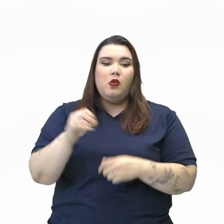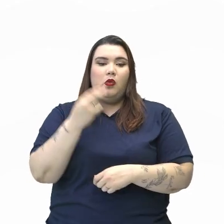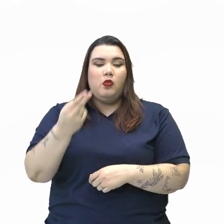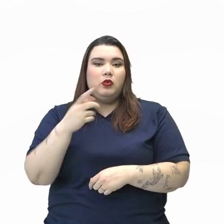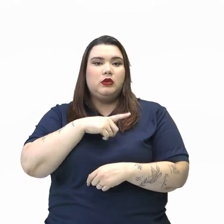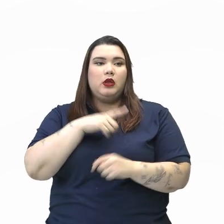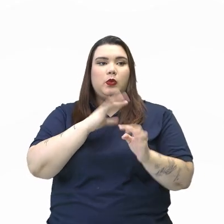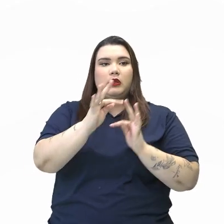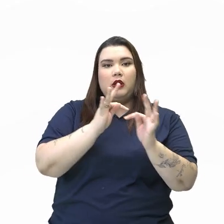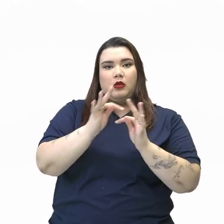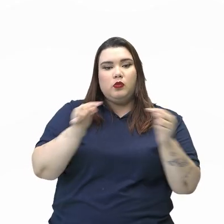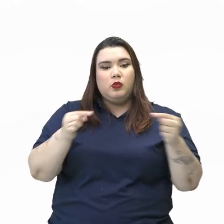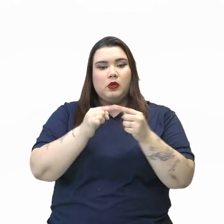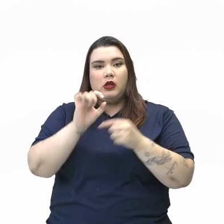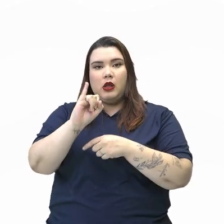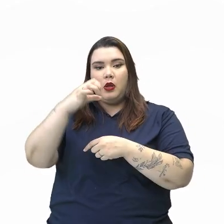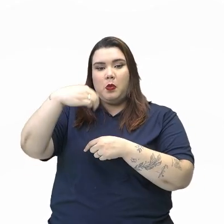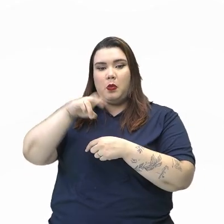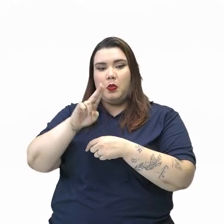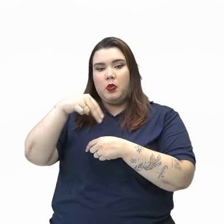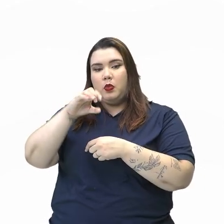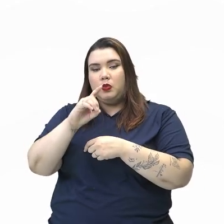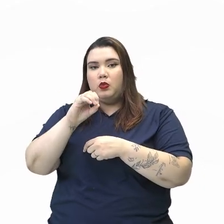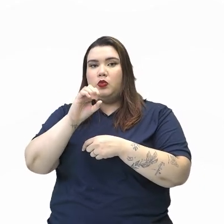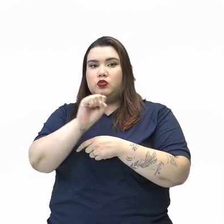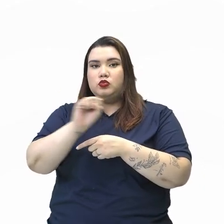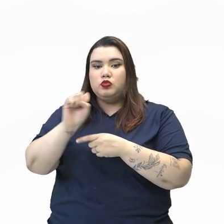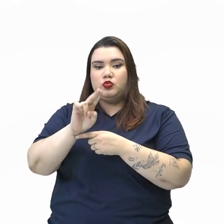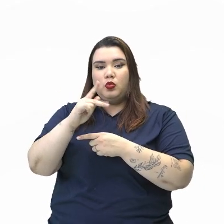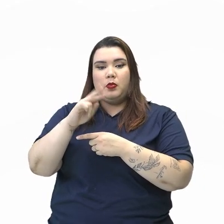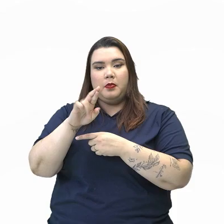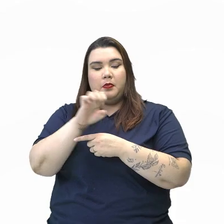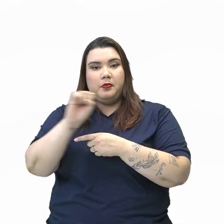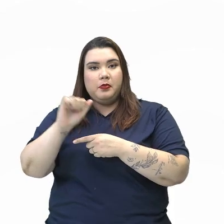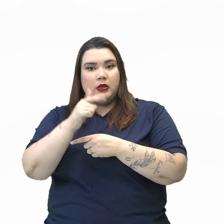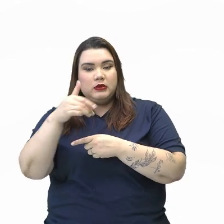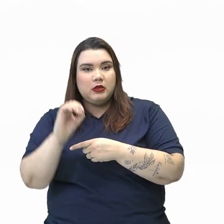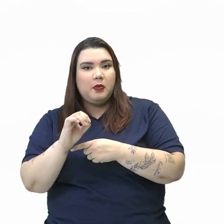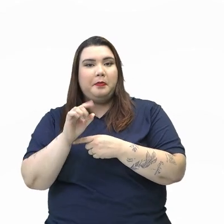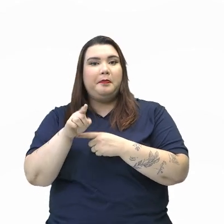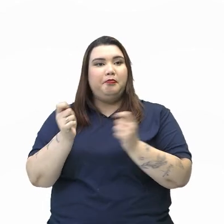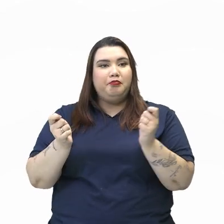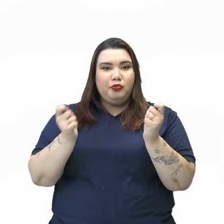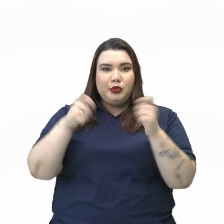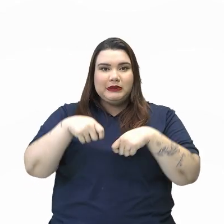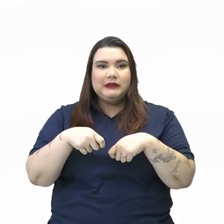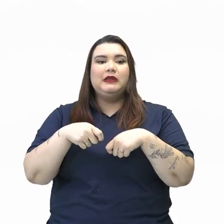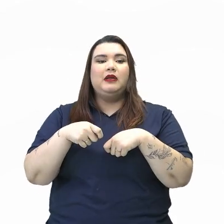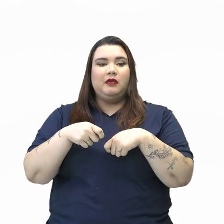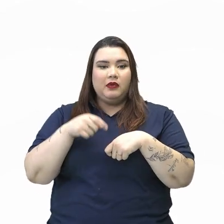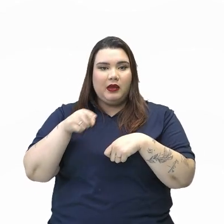ou fazem tratamento para imunossupressão, eles têm uma condição maior de manifestar